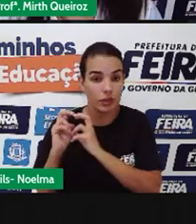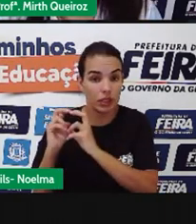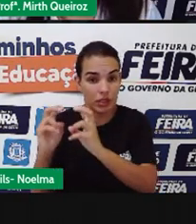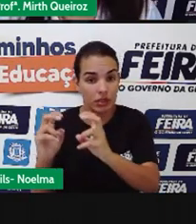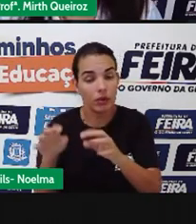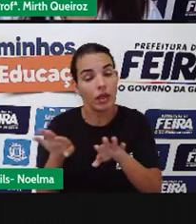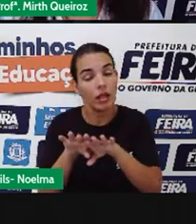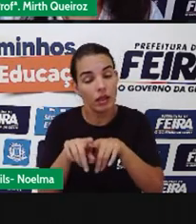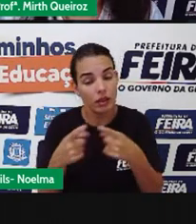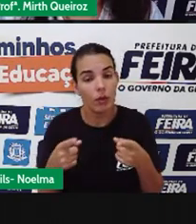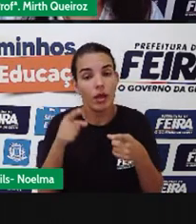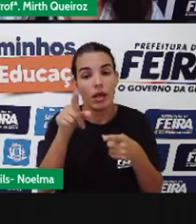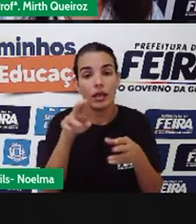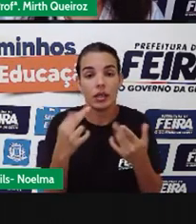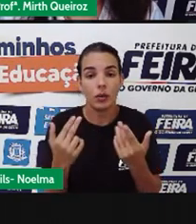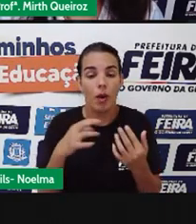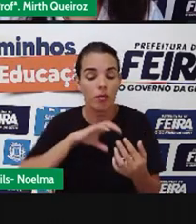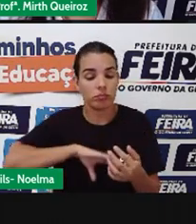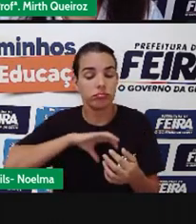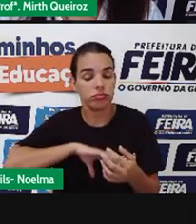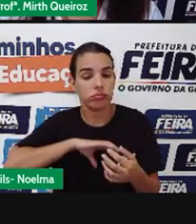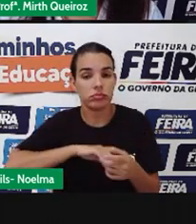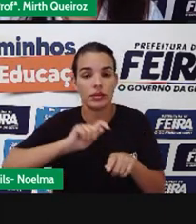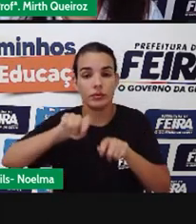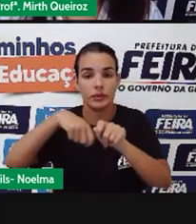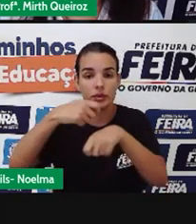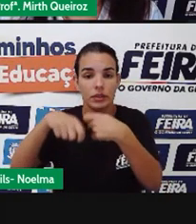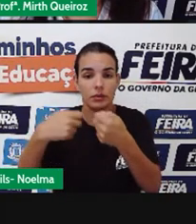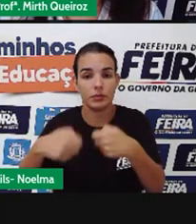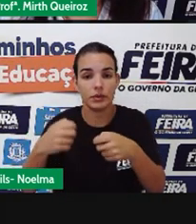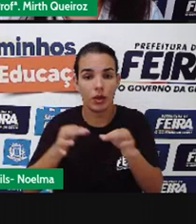de pontuação eles servem para organizar o texto.